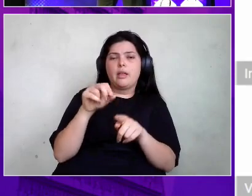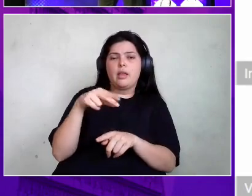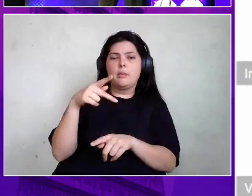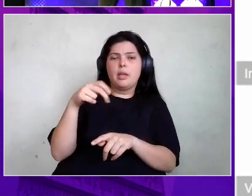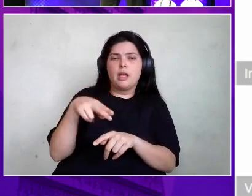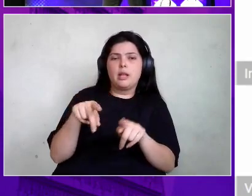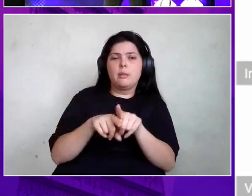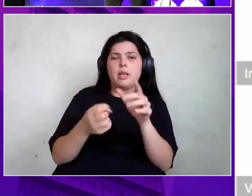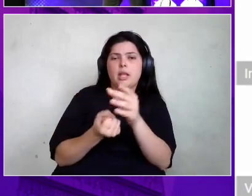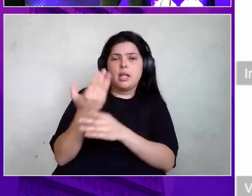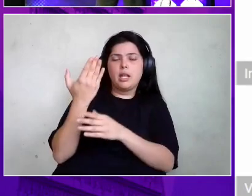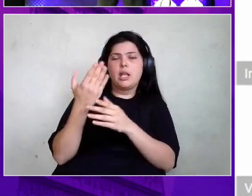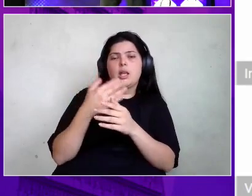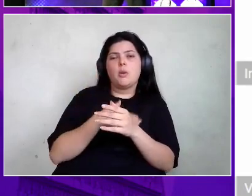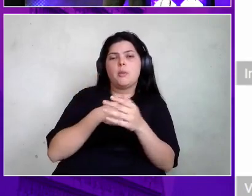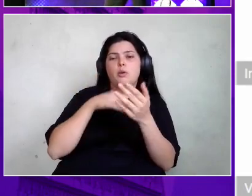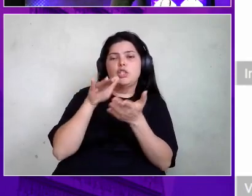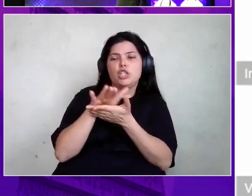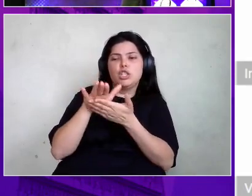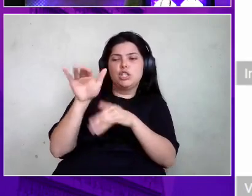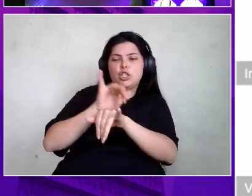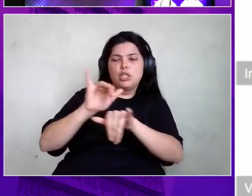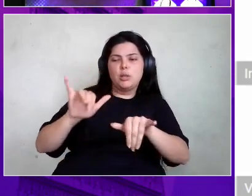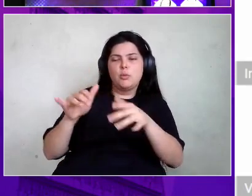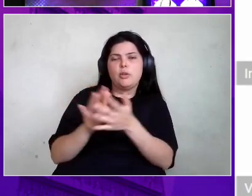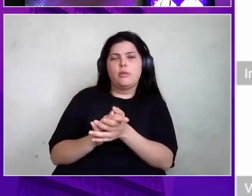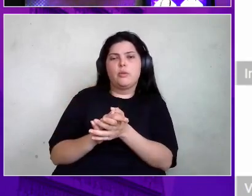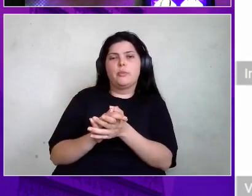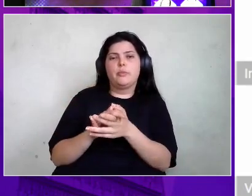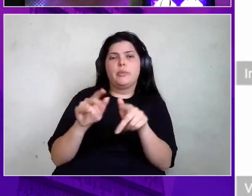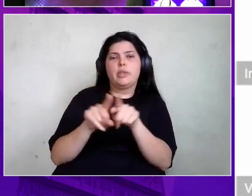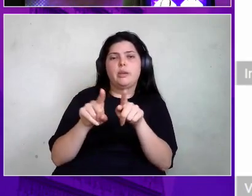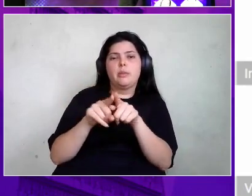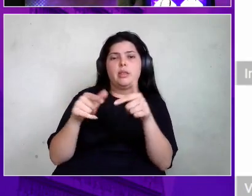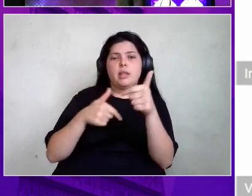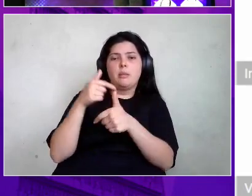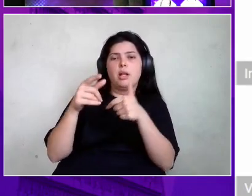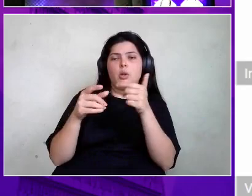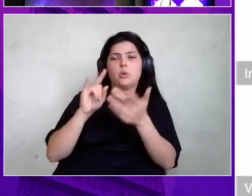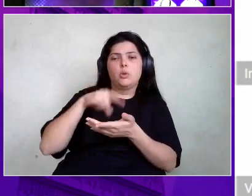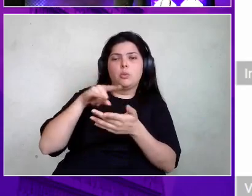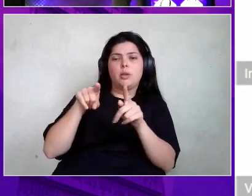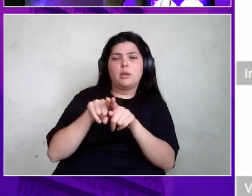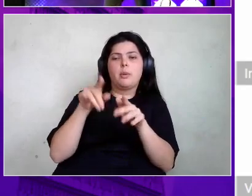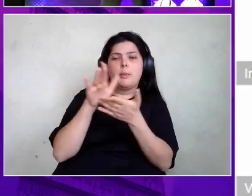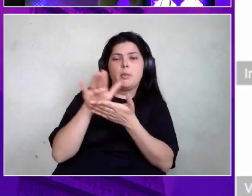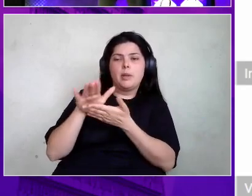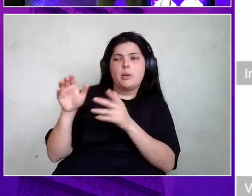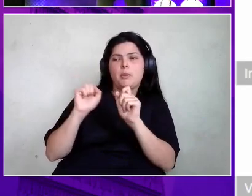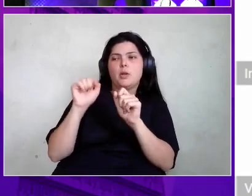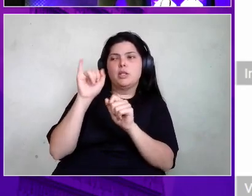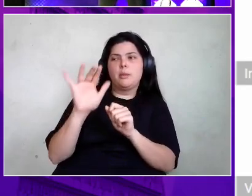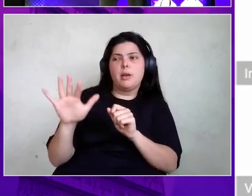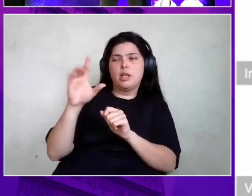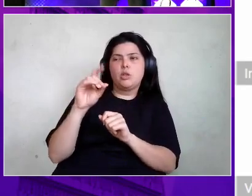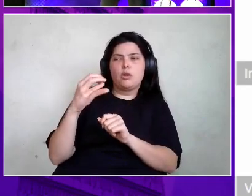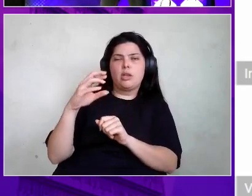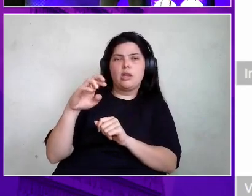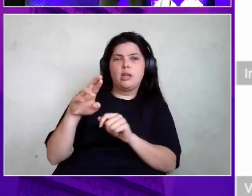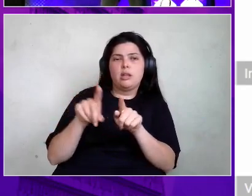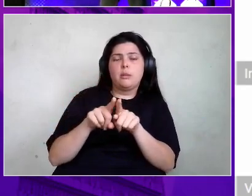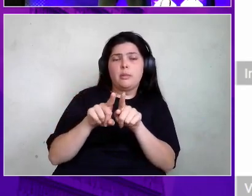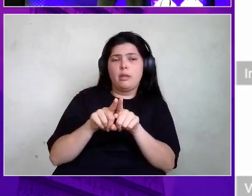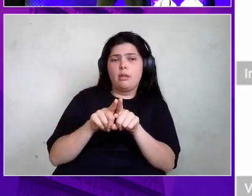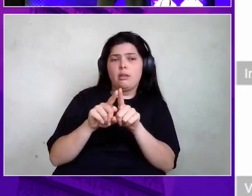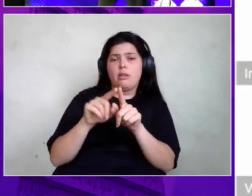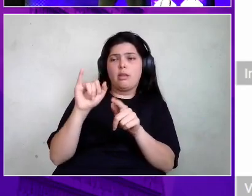o meu distribuível. Ou eu posso, se eu trabalho com Docker, o meu pacote ali de publicação pode ser uma imagem de Docker que eu botei num registry e aquela imagem